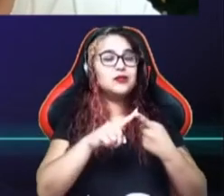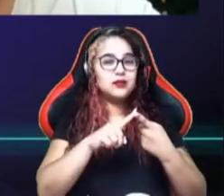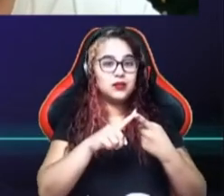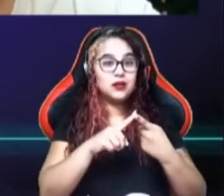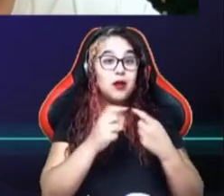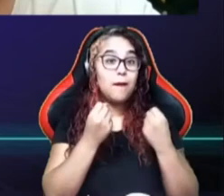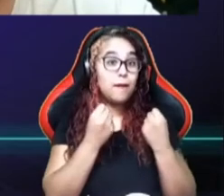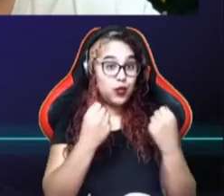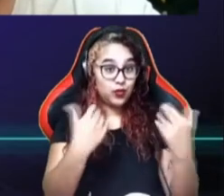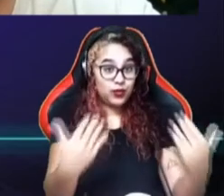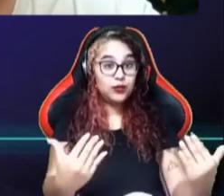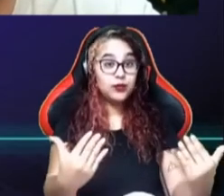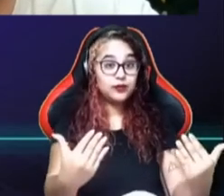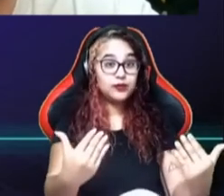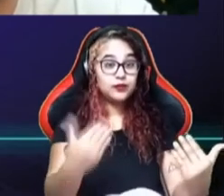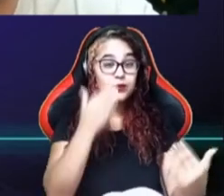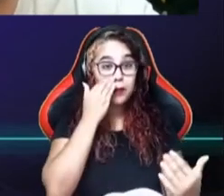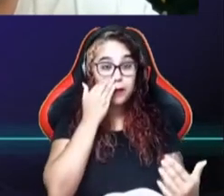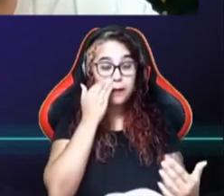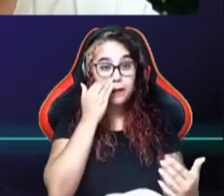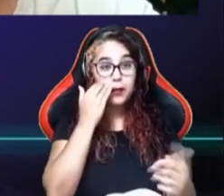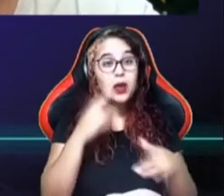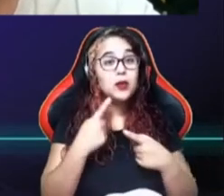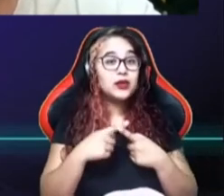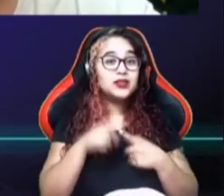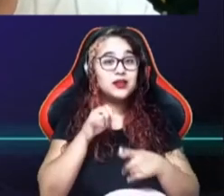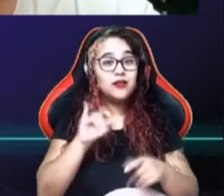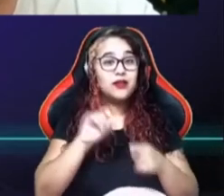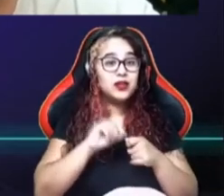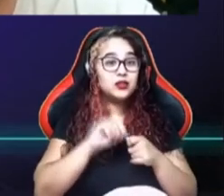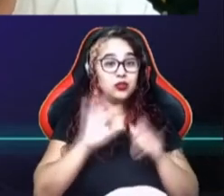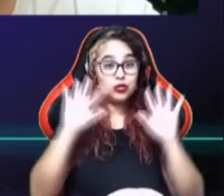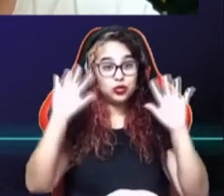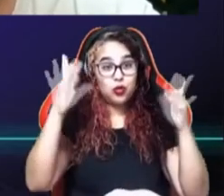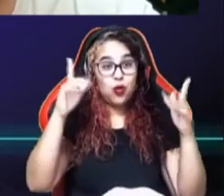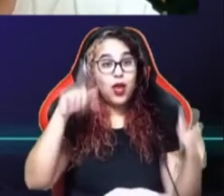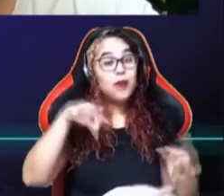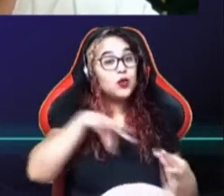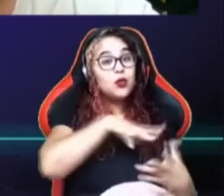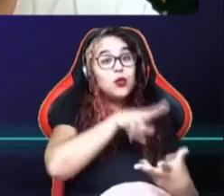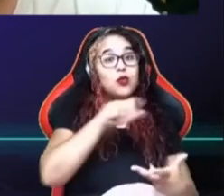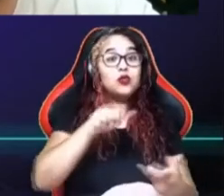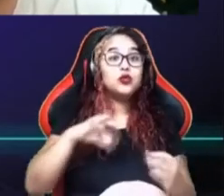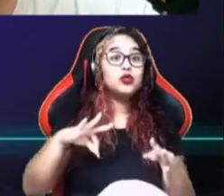esse show vai para o mundo todo. Então, é uma chance única dele ou dela, né?